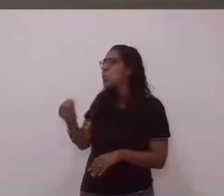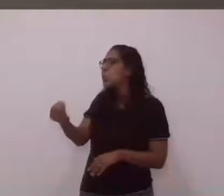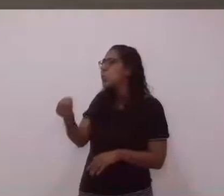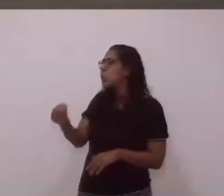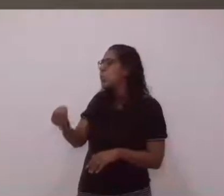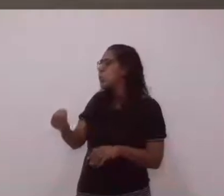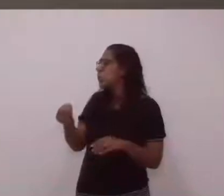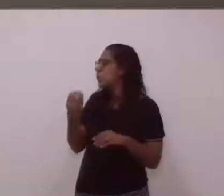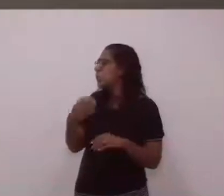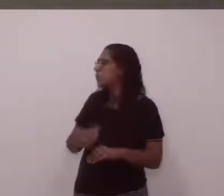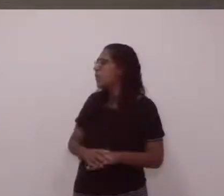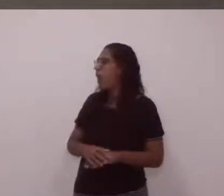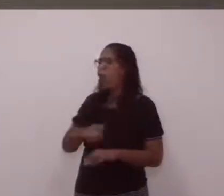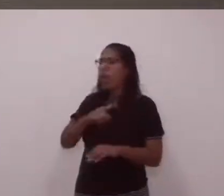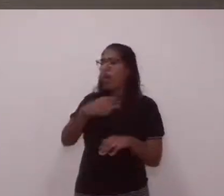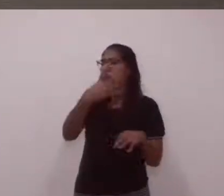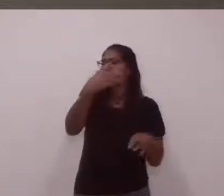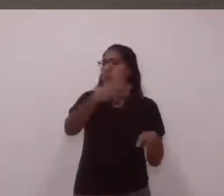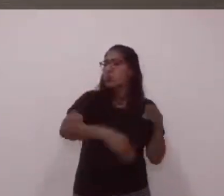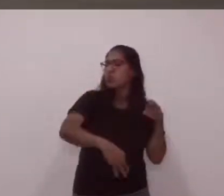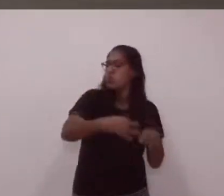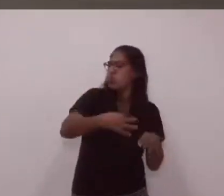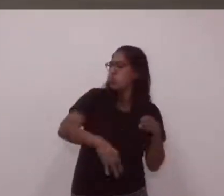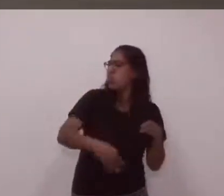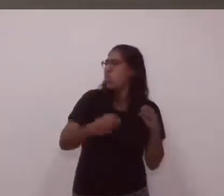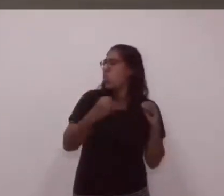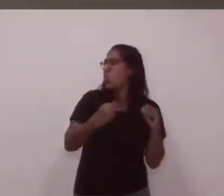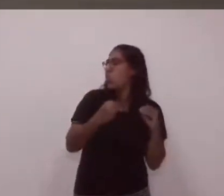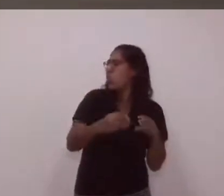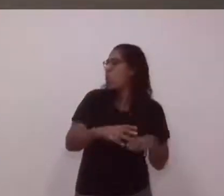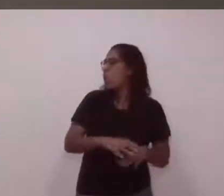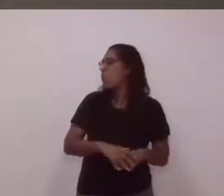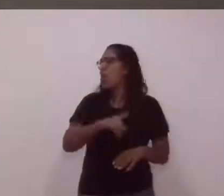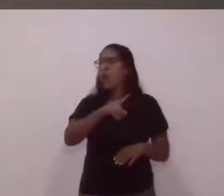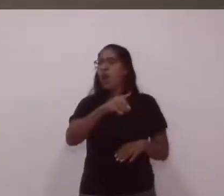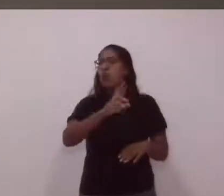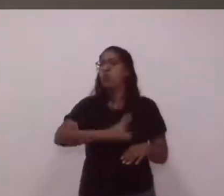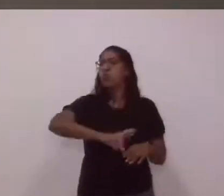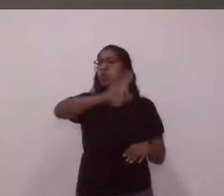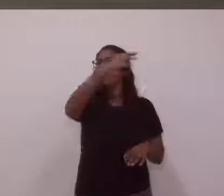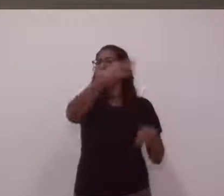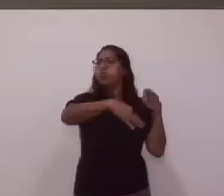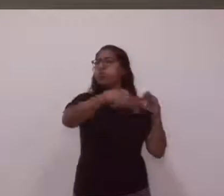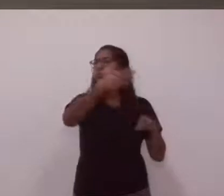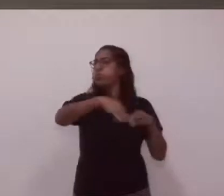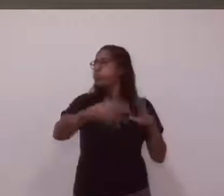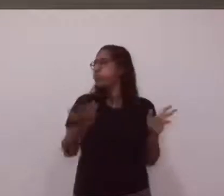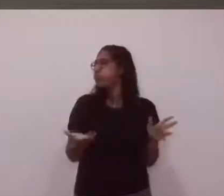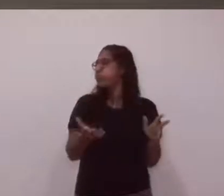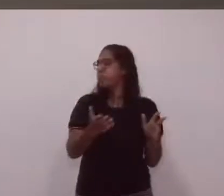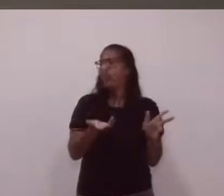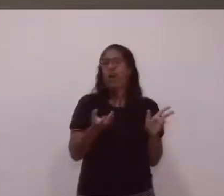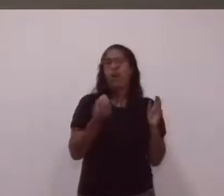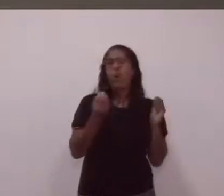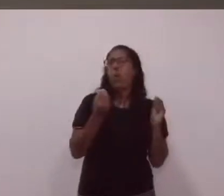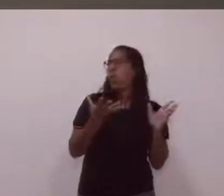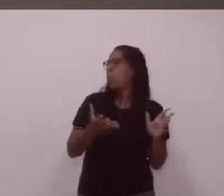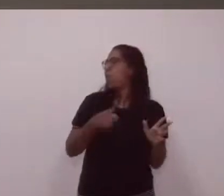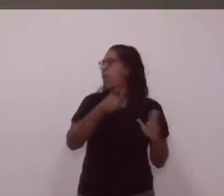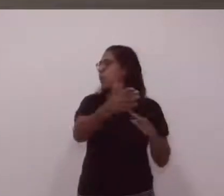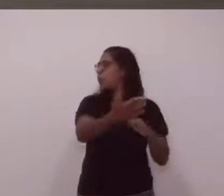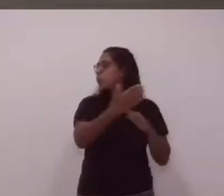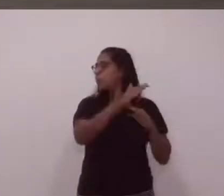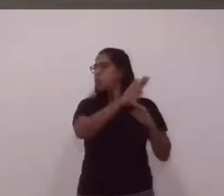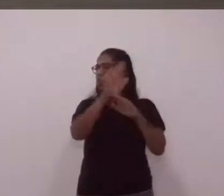tem que acabar com o juiz tem que acabar com todo o superior tribunal o poder judiciário não serve para nada no país